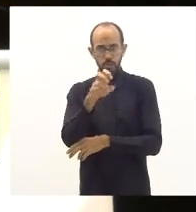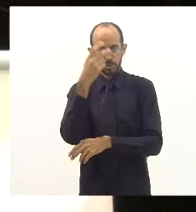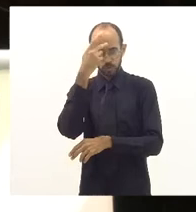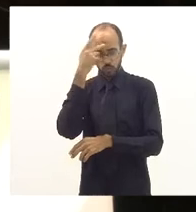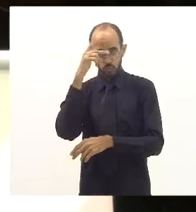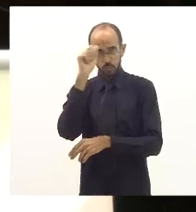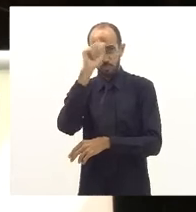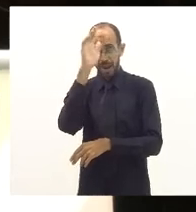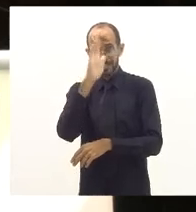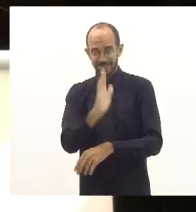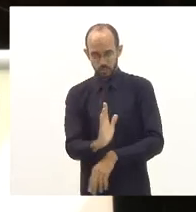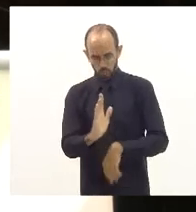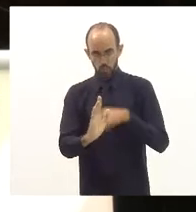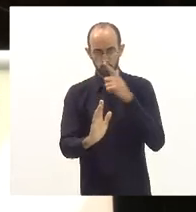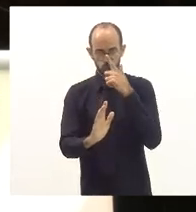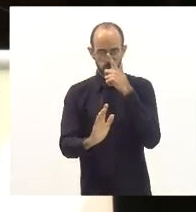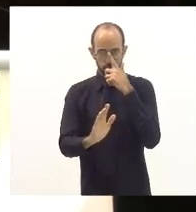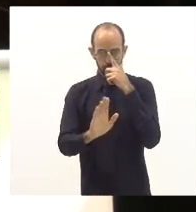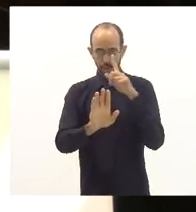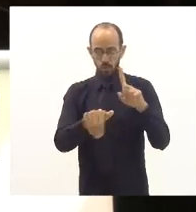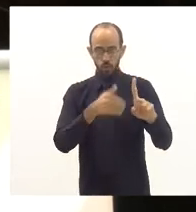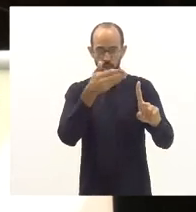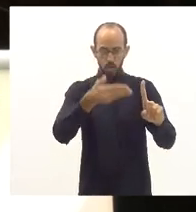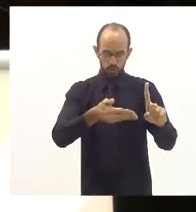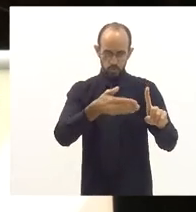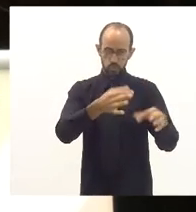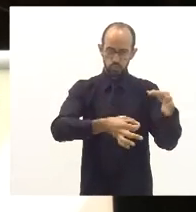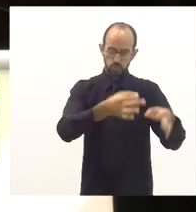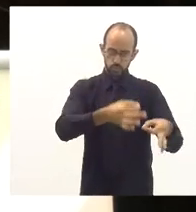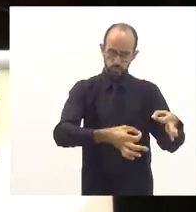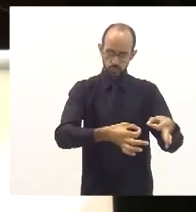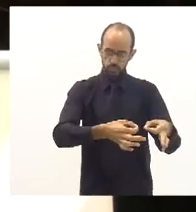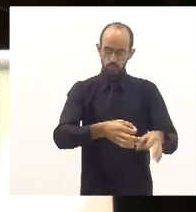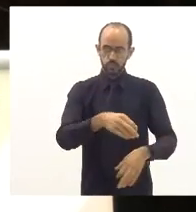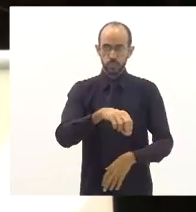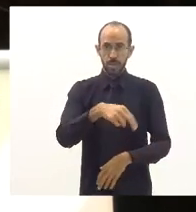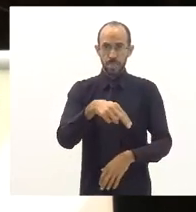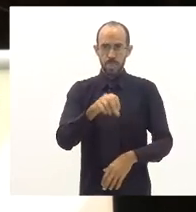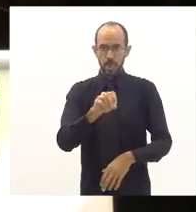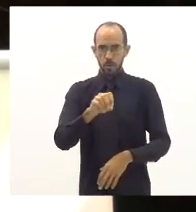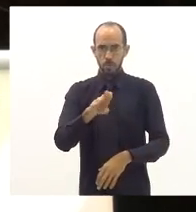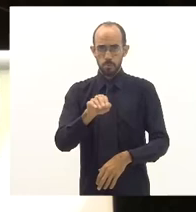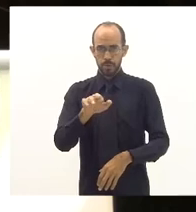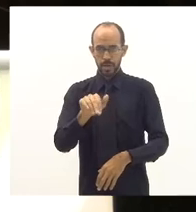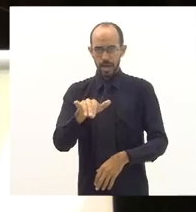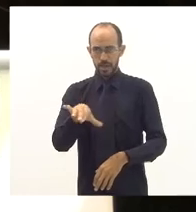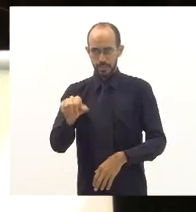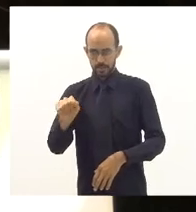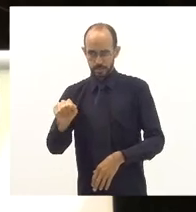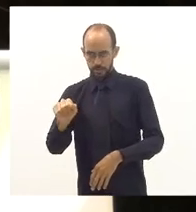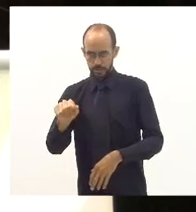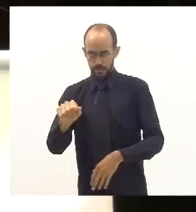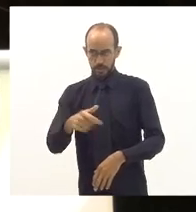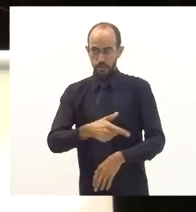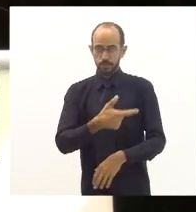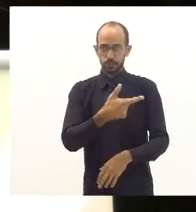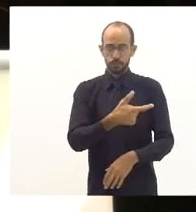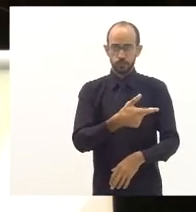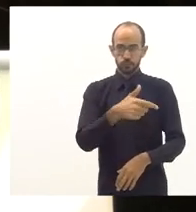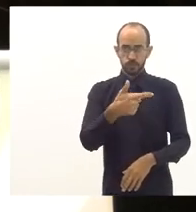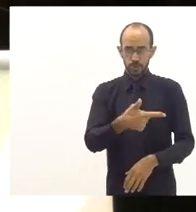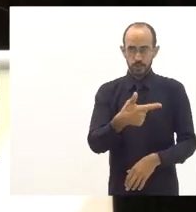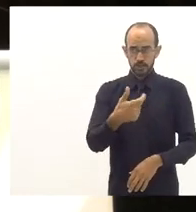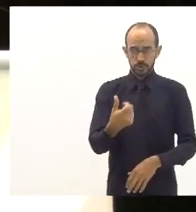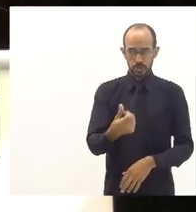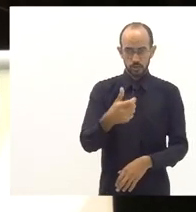no Brasil inteiro eram reconhecidas judicialmente como não binárias. No dia 26 de novembro de 2021, a